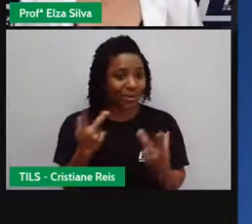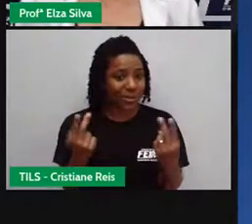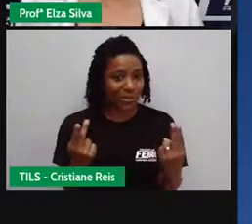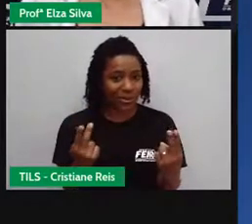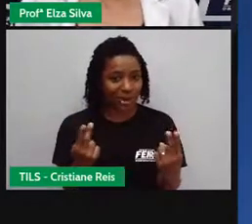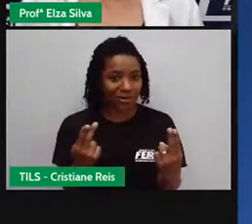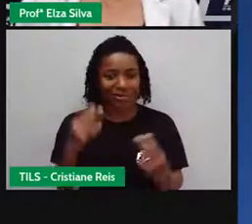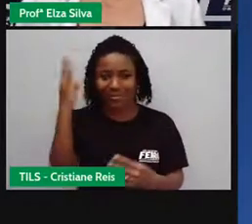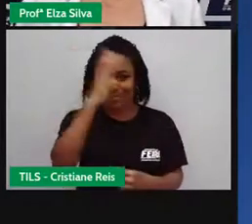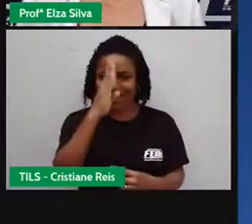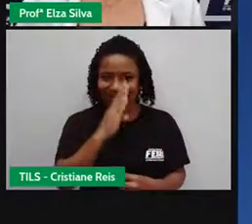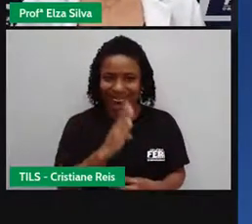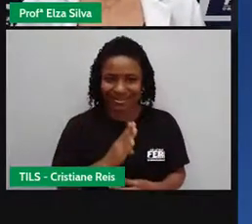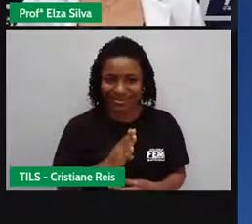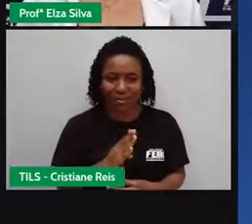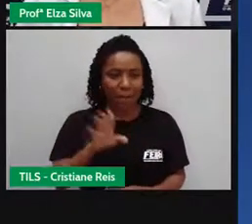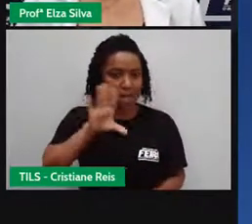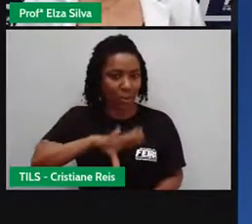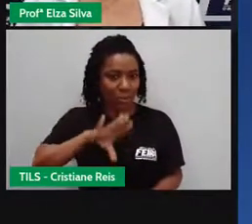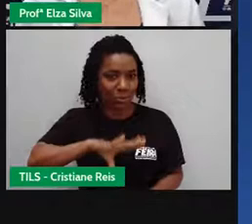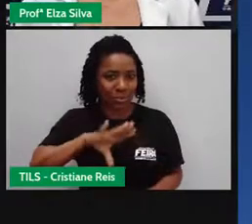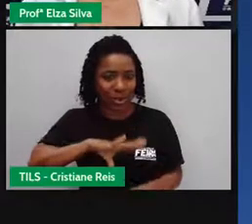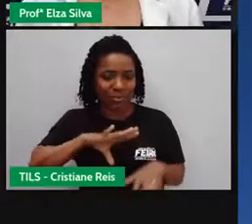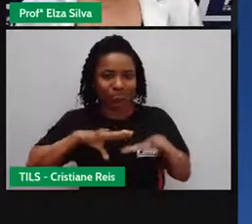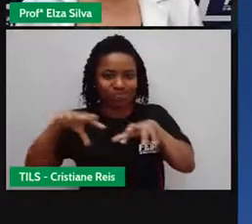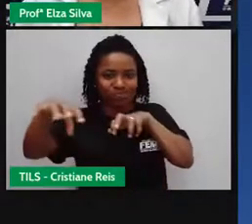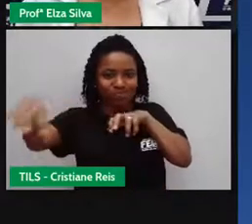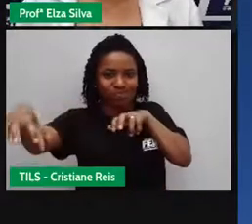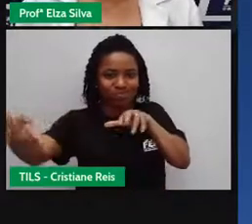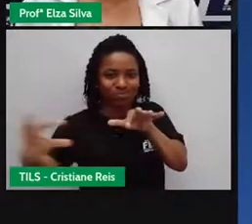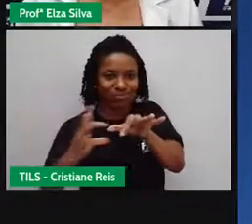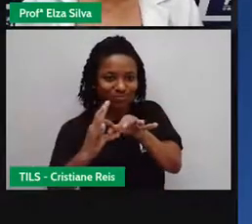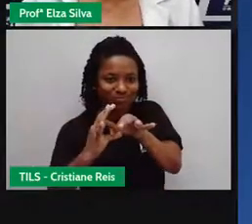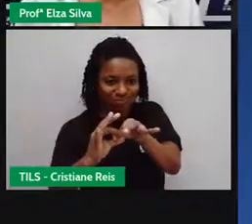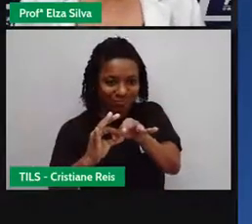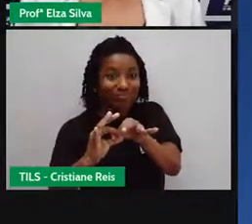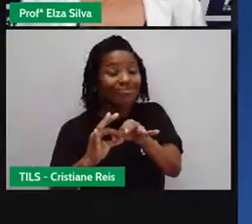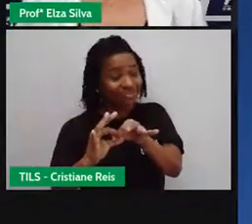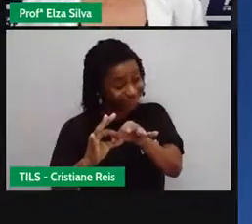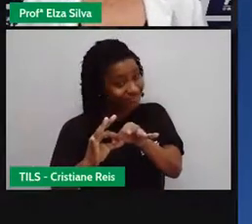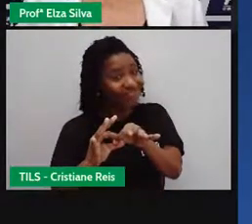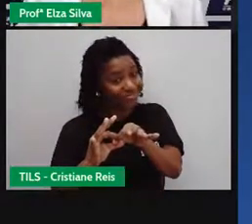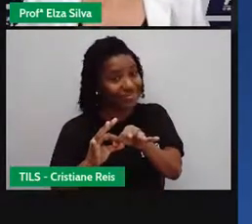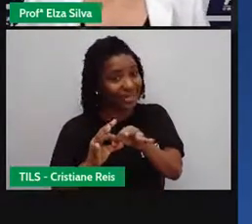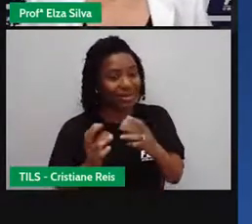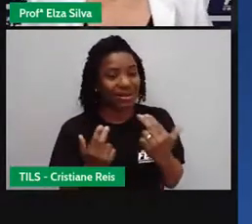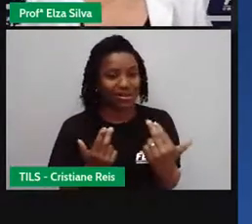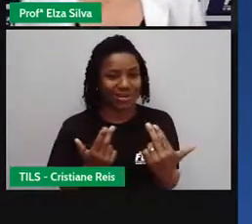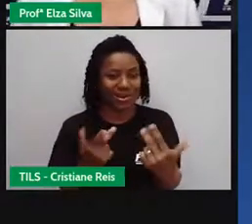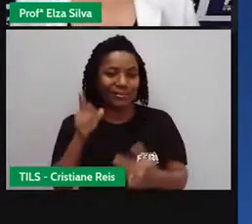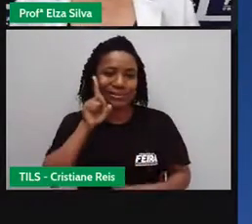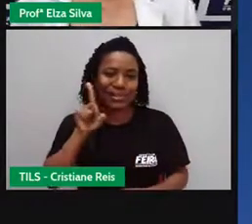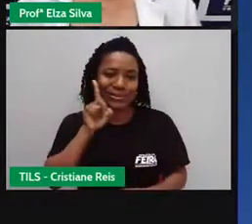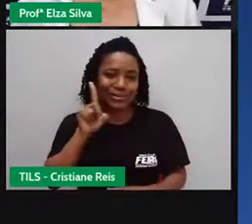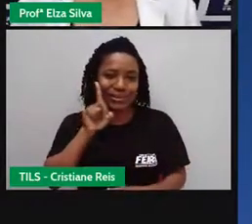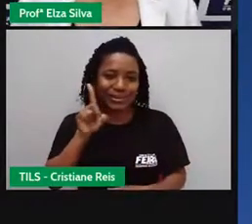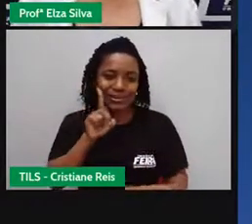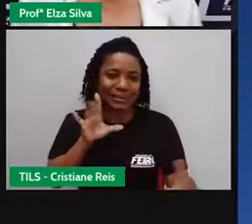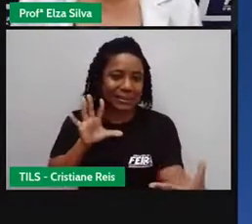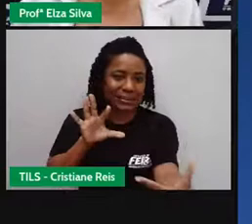os Estados Unidos foram colônia da Inglaterra. Então, os